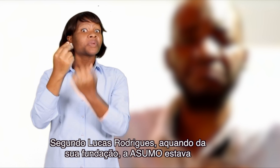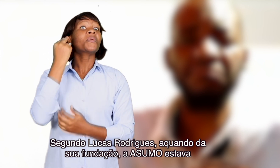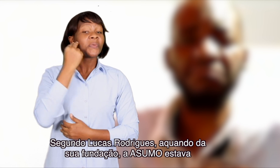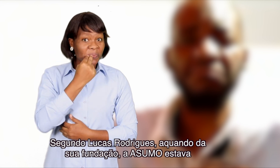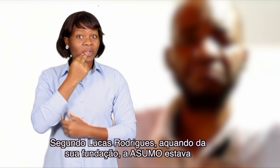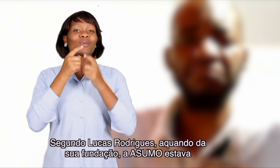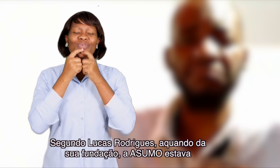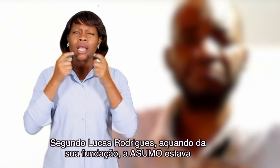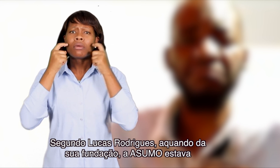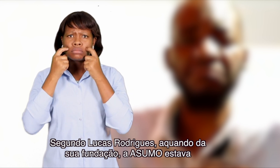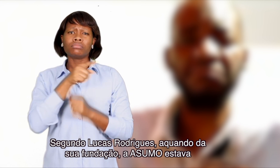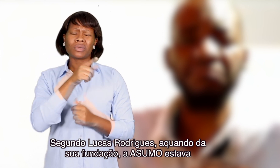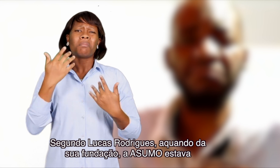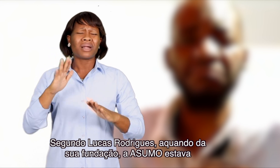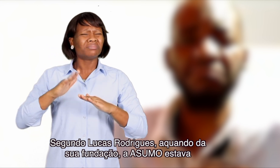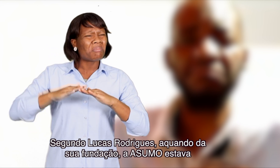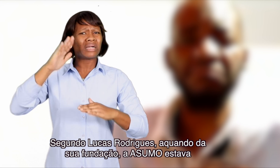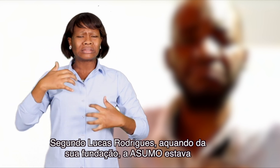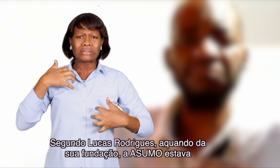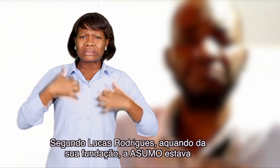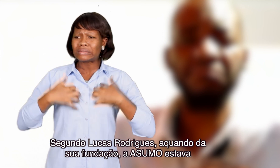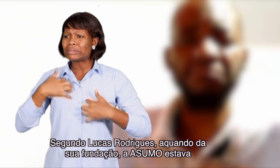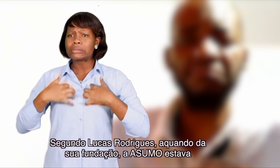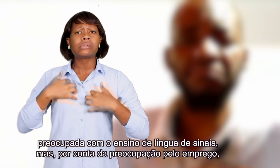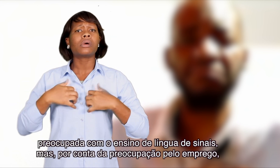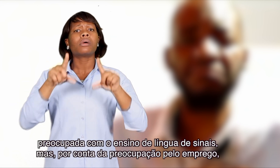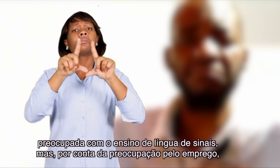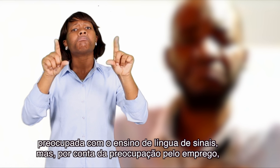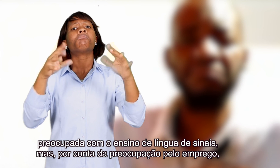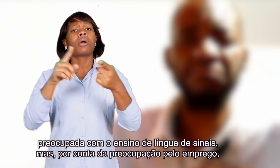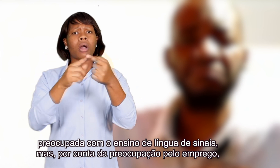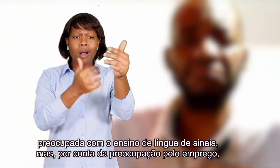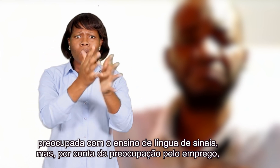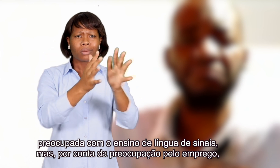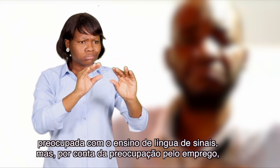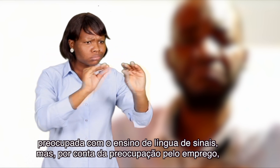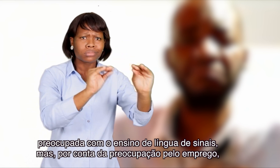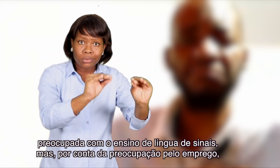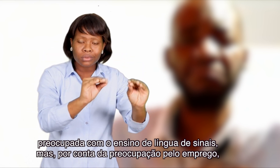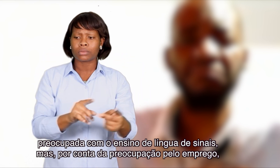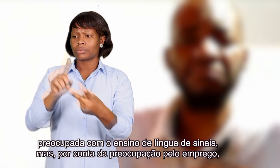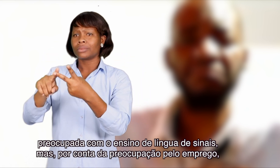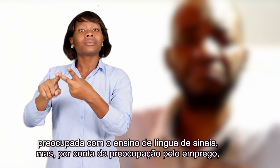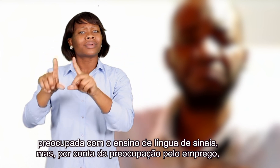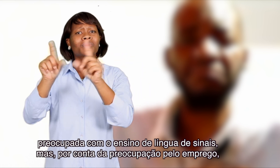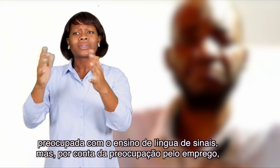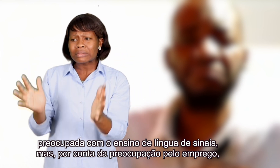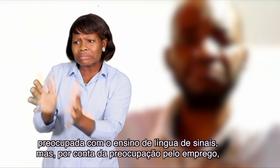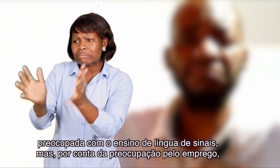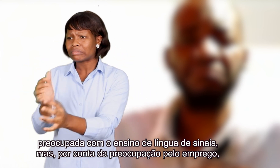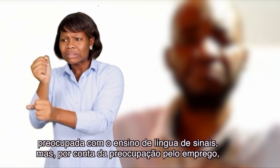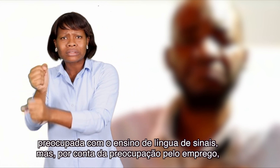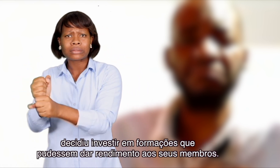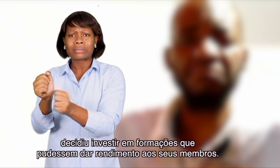Segundo Lucas Rodrigues, a quando da sua fundação, a ZUMO estava preocupada com o ensino de língua de sinais, mas, por conta